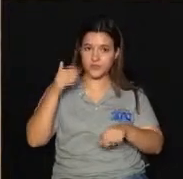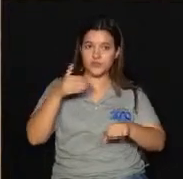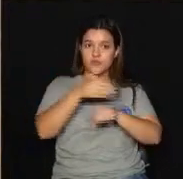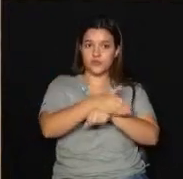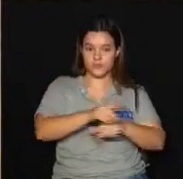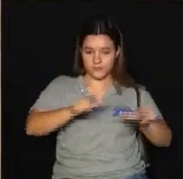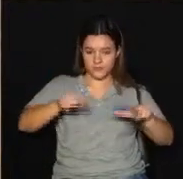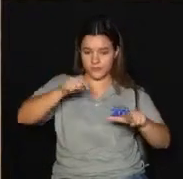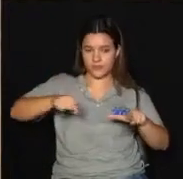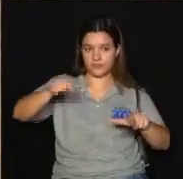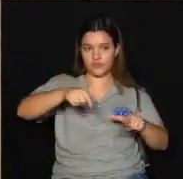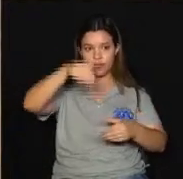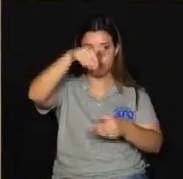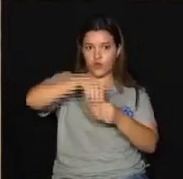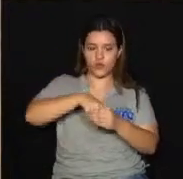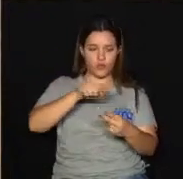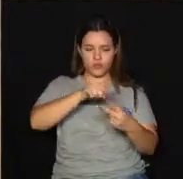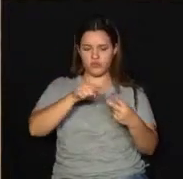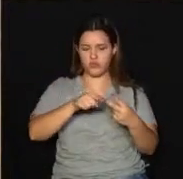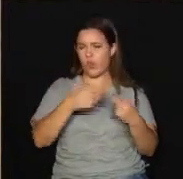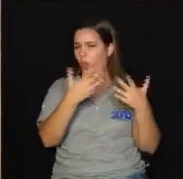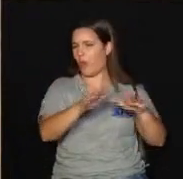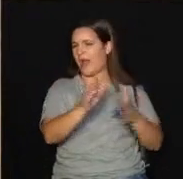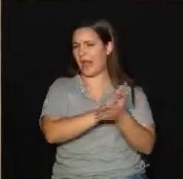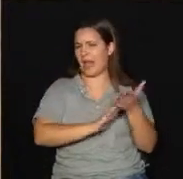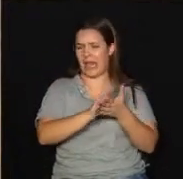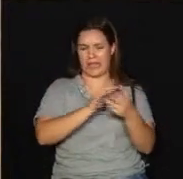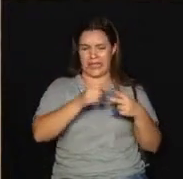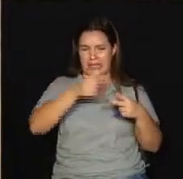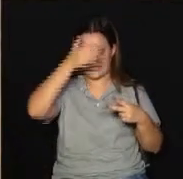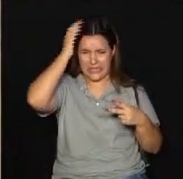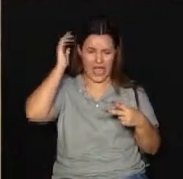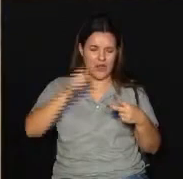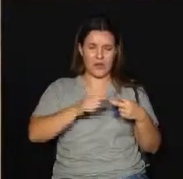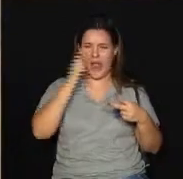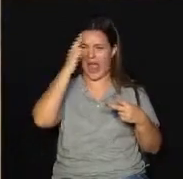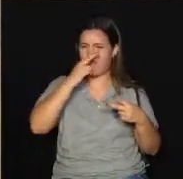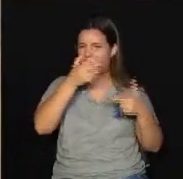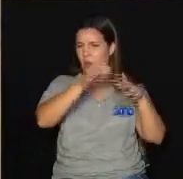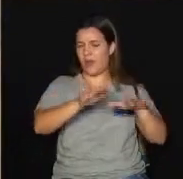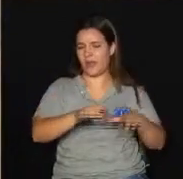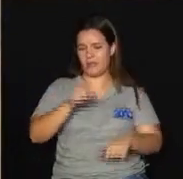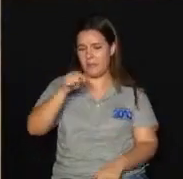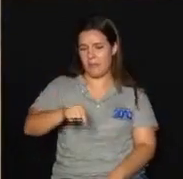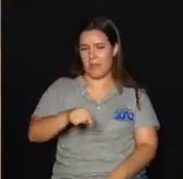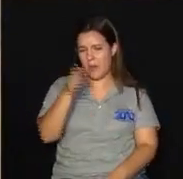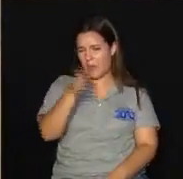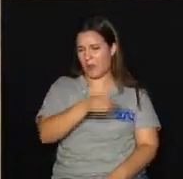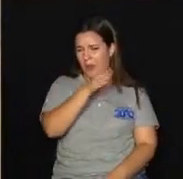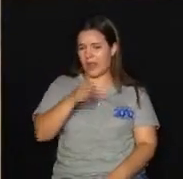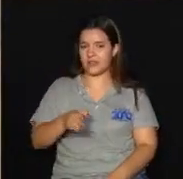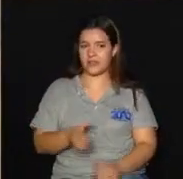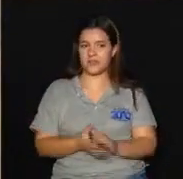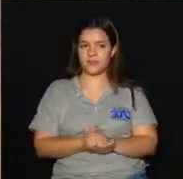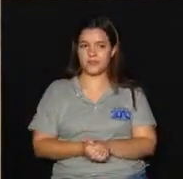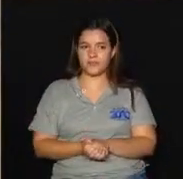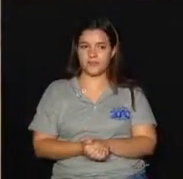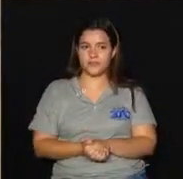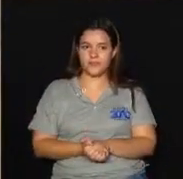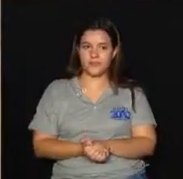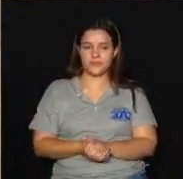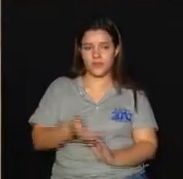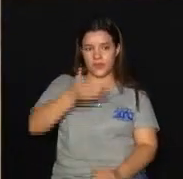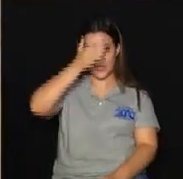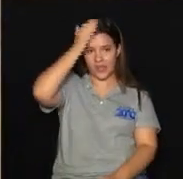até as urnas e não quiseram escolher nem o Dário Saad e nem o Rafa Zimbaldi. O Dário Saad,